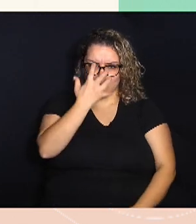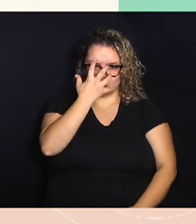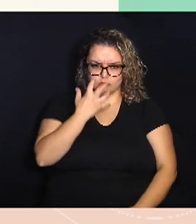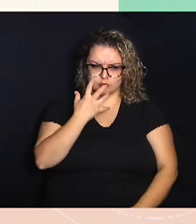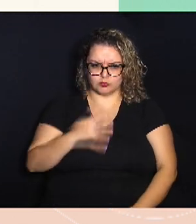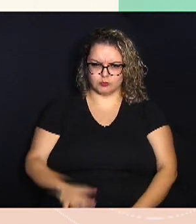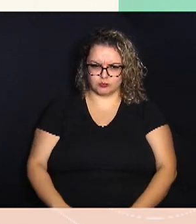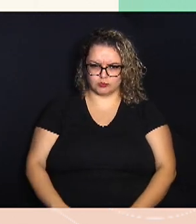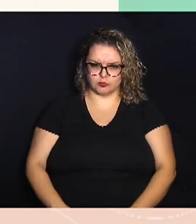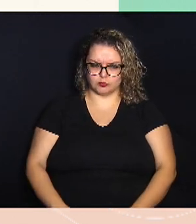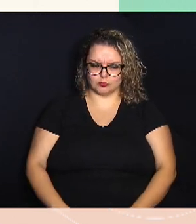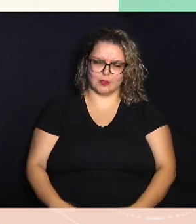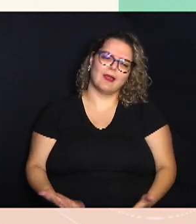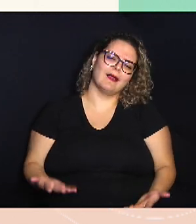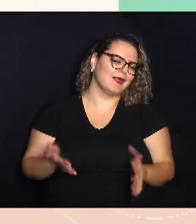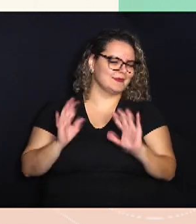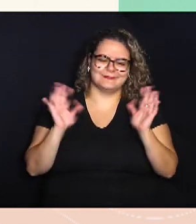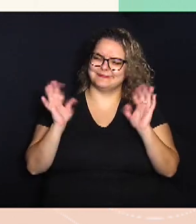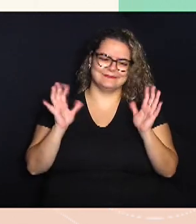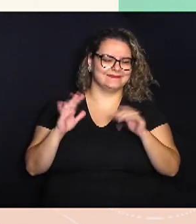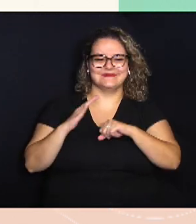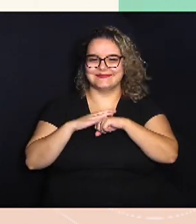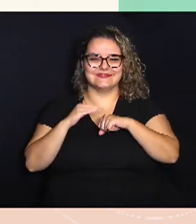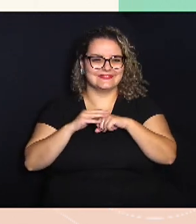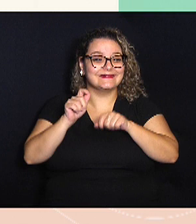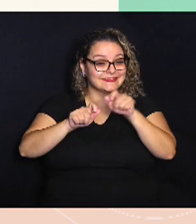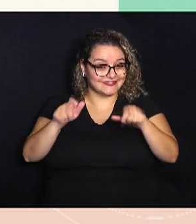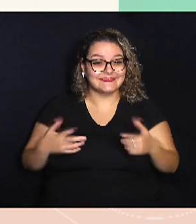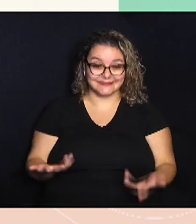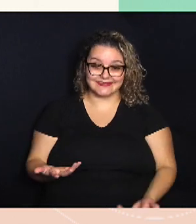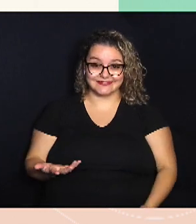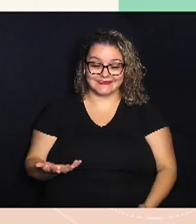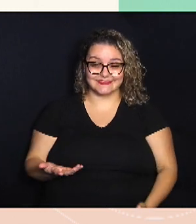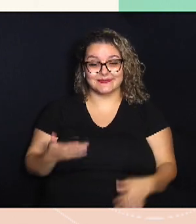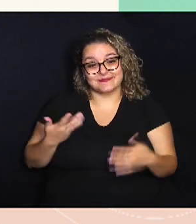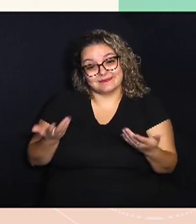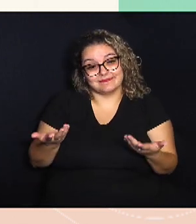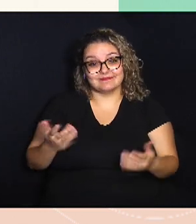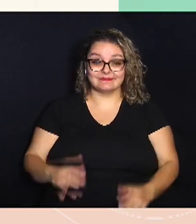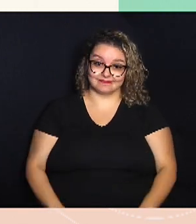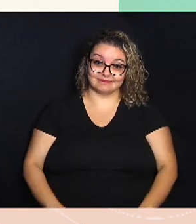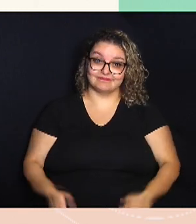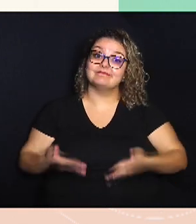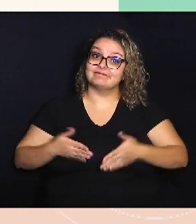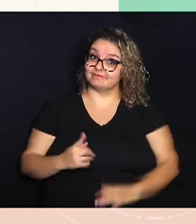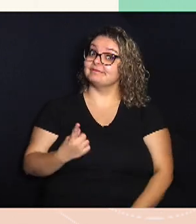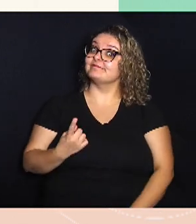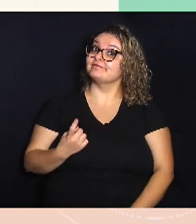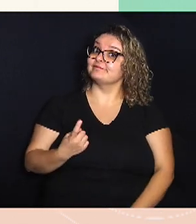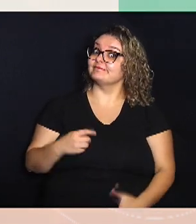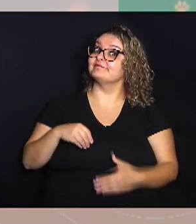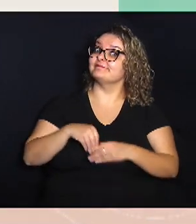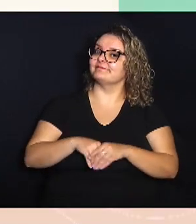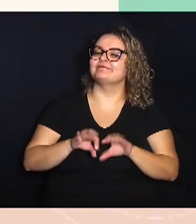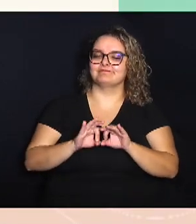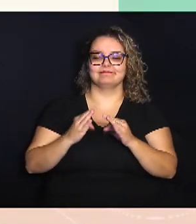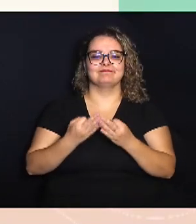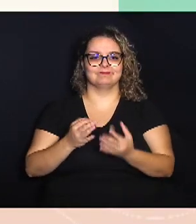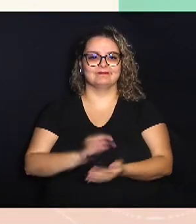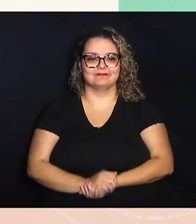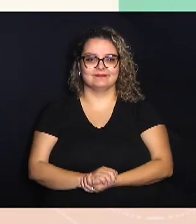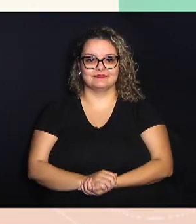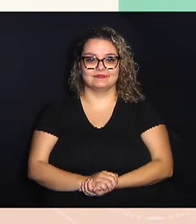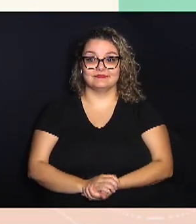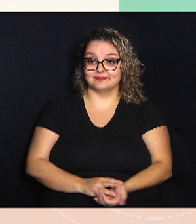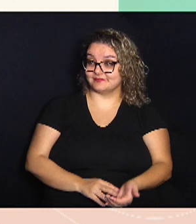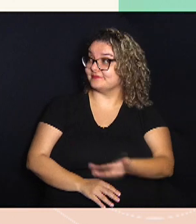poucos amigos, ele é muito carinhoso com as pessoas, mas nasceu para ser filho único dentro de uma família. Era